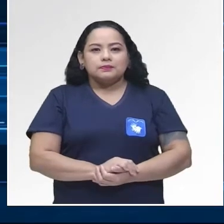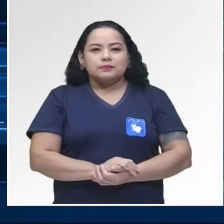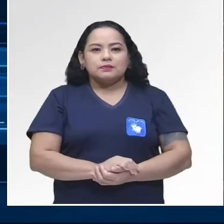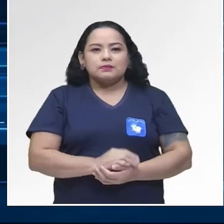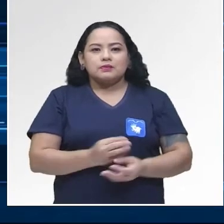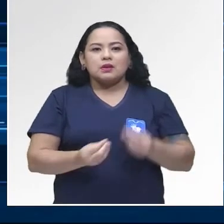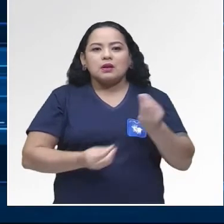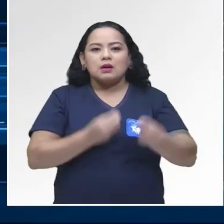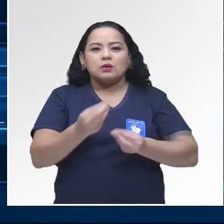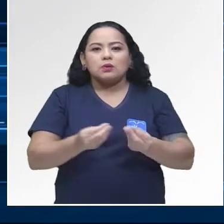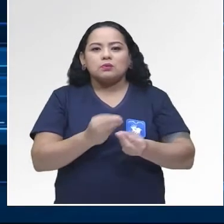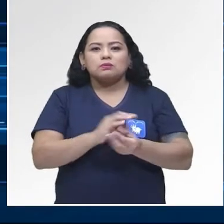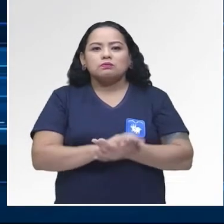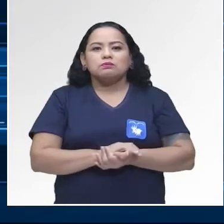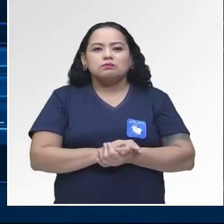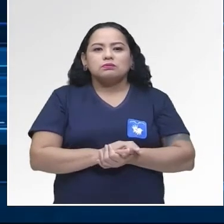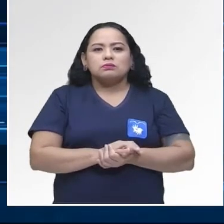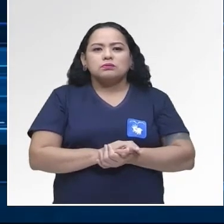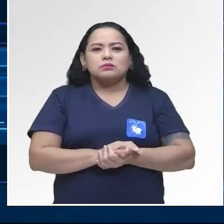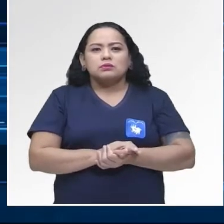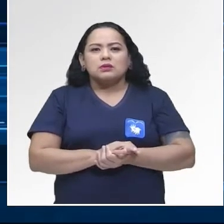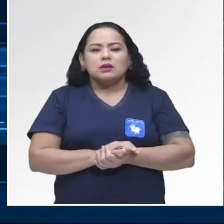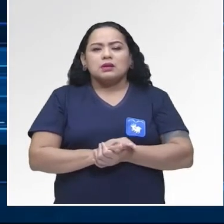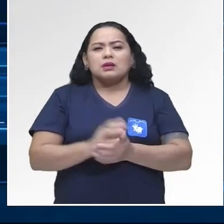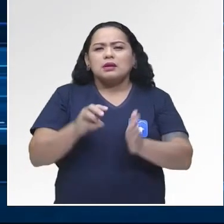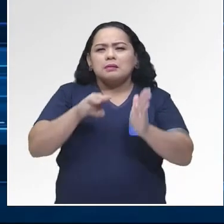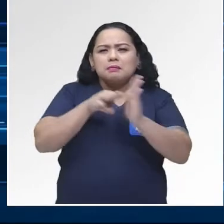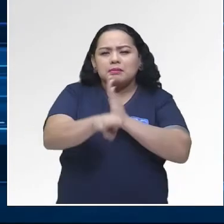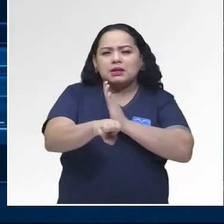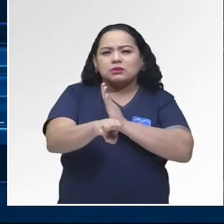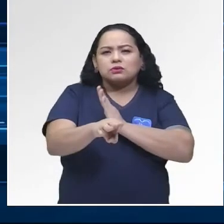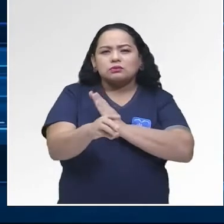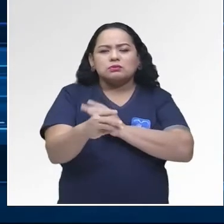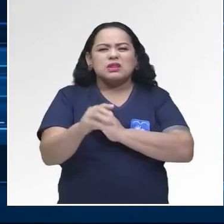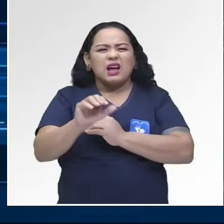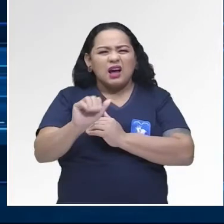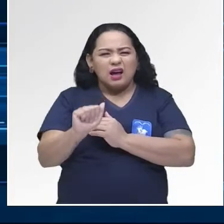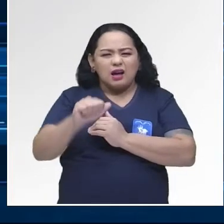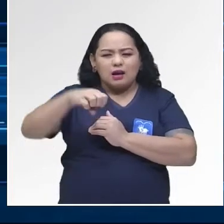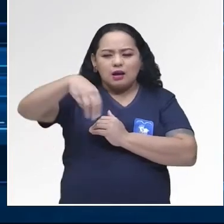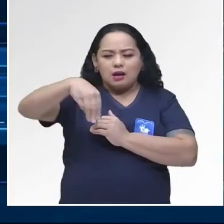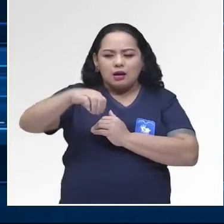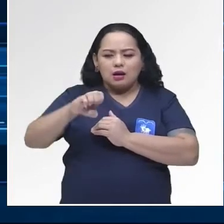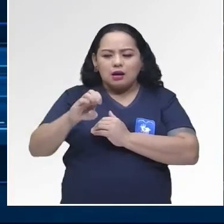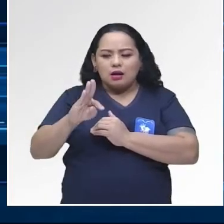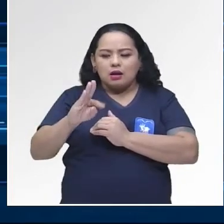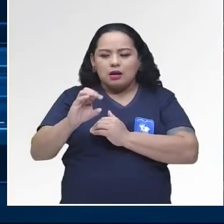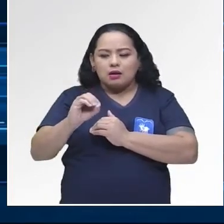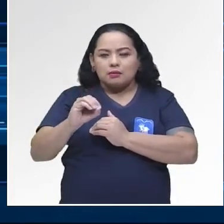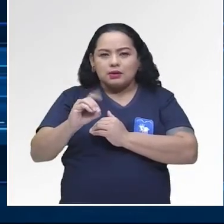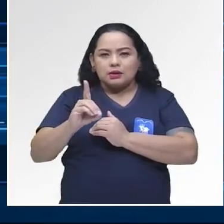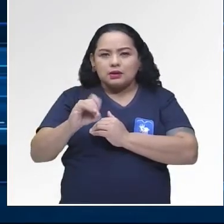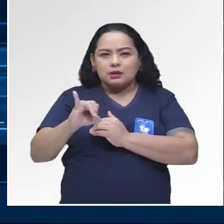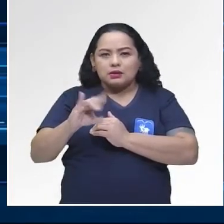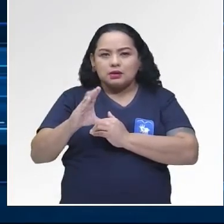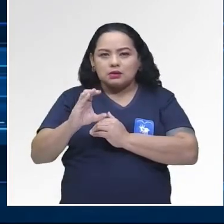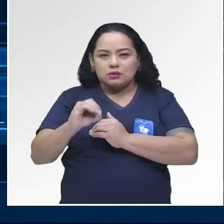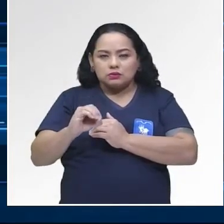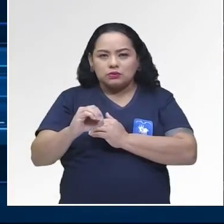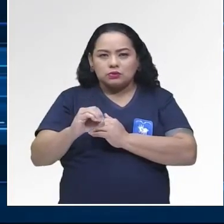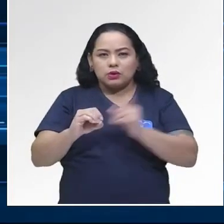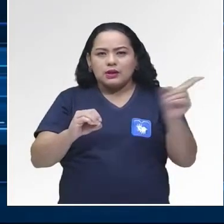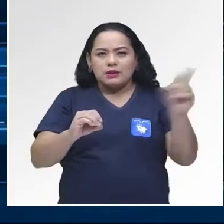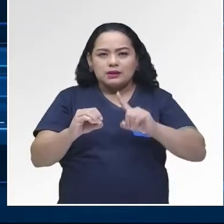amedótico. Parece uma palavrinha feia, mas está ligada